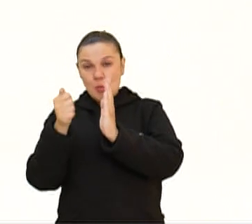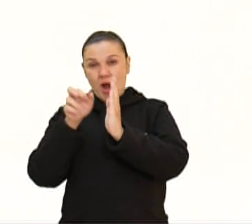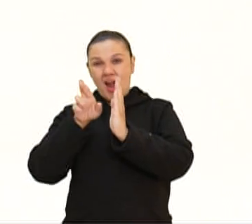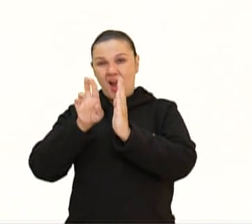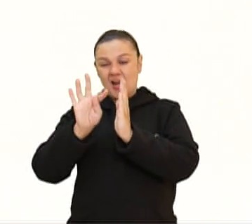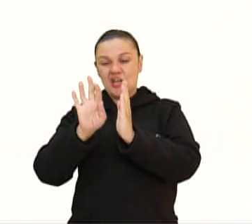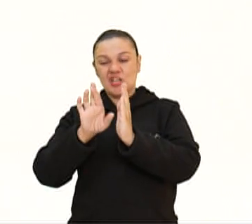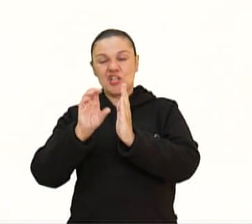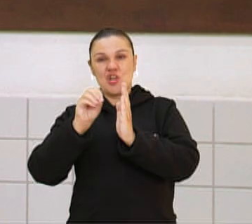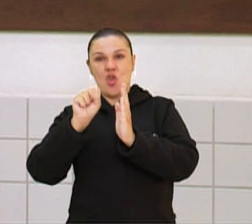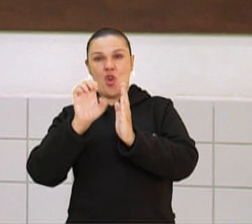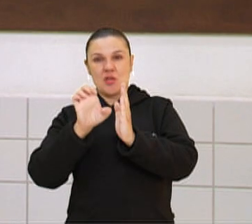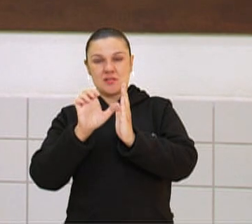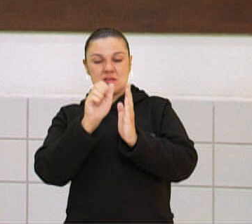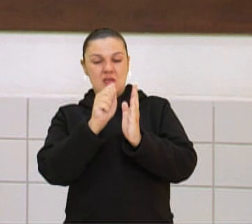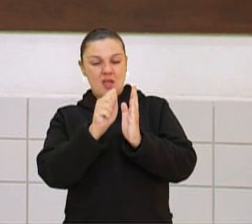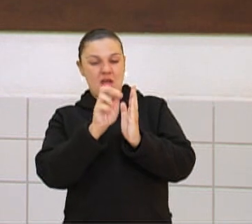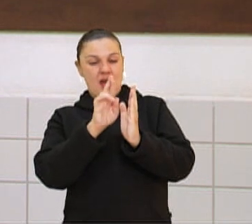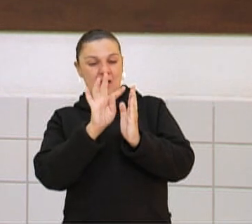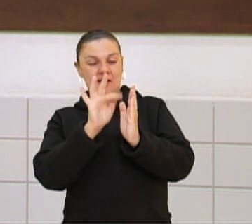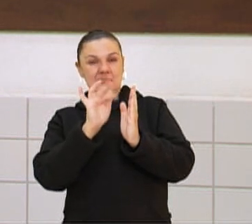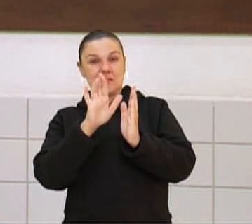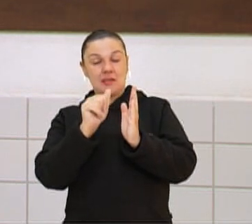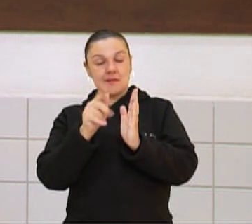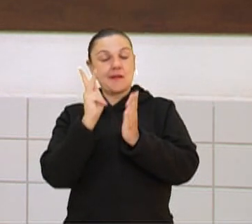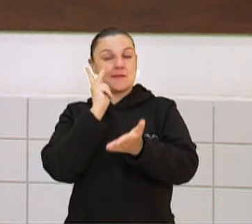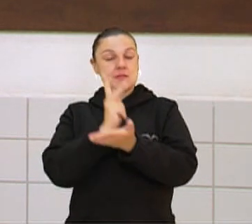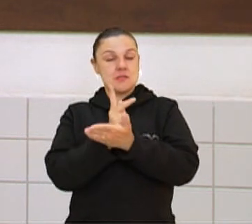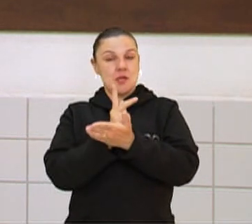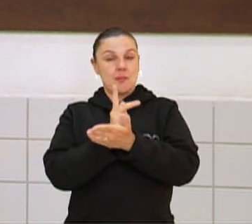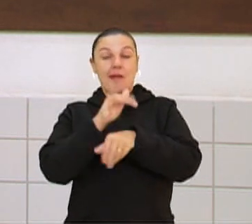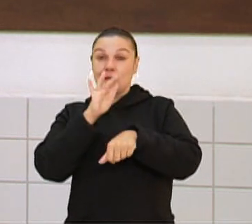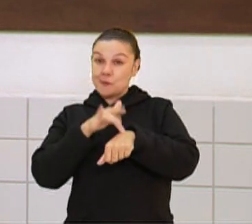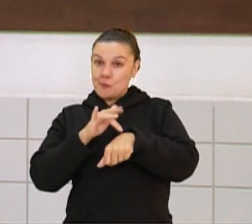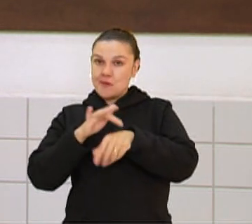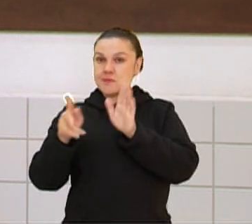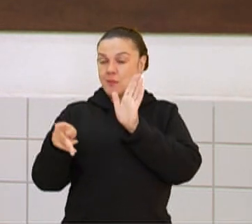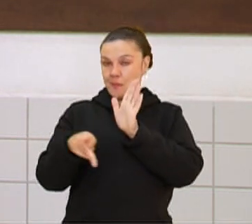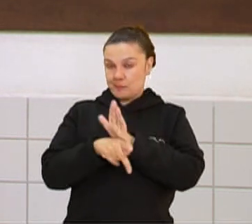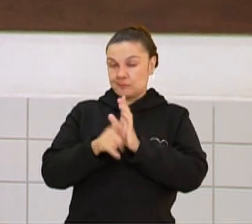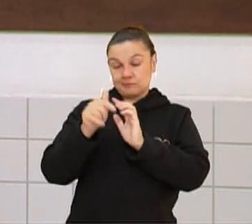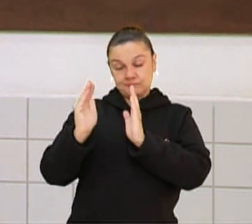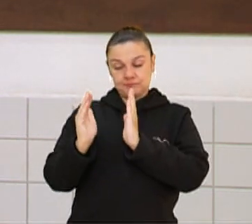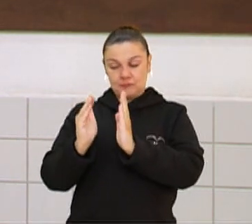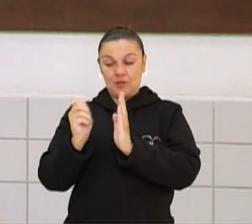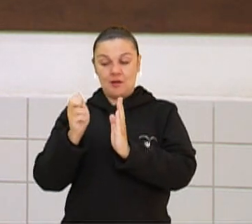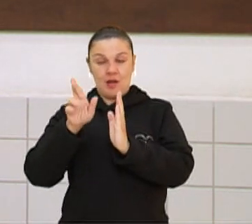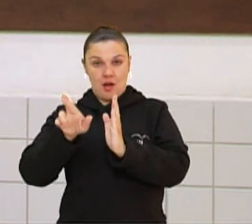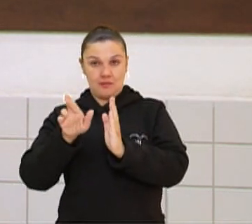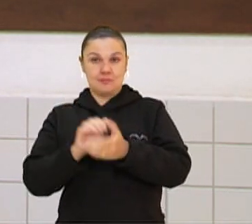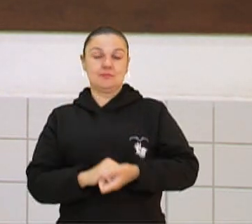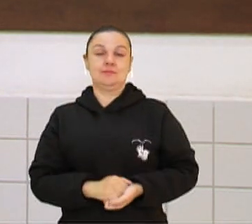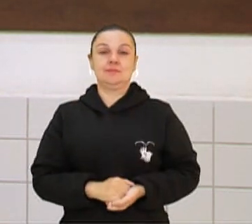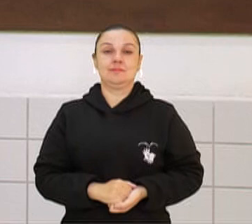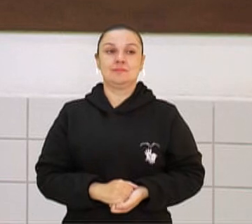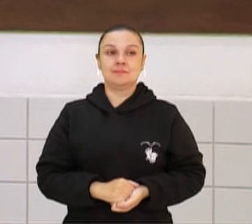articulação. Então, quando eu tenho uma doença associada às articulações, tem esse início, belezinha? Então, vamos